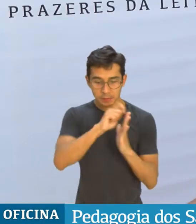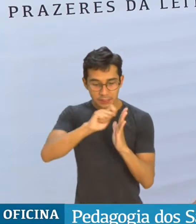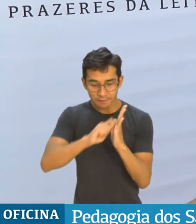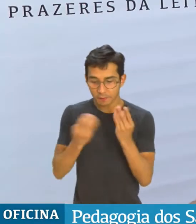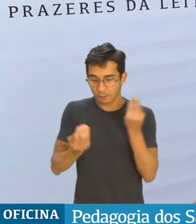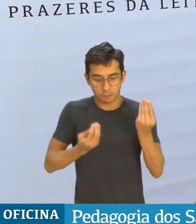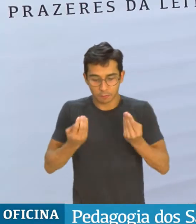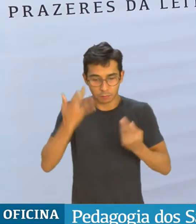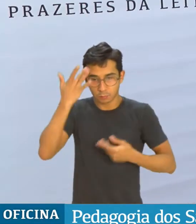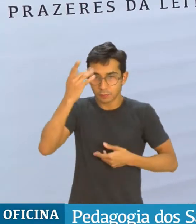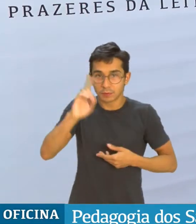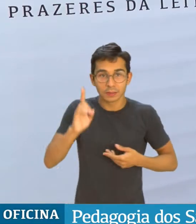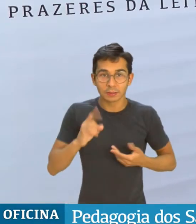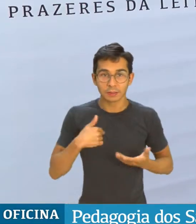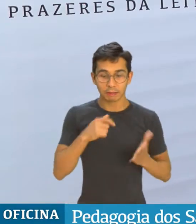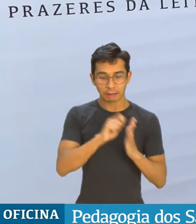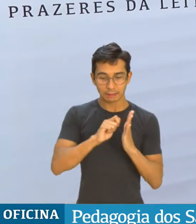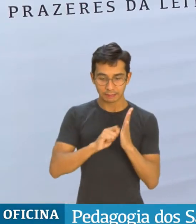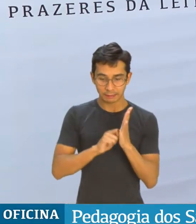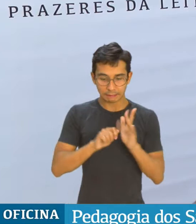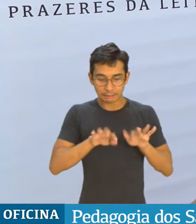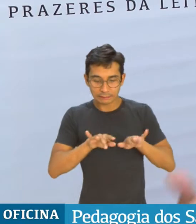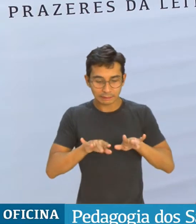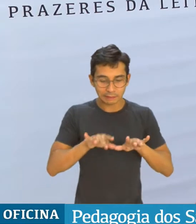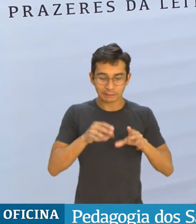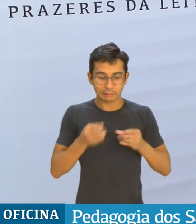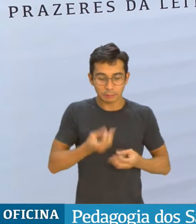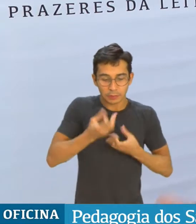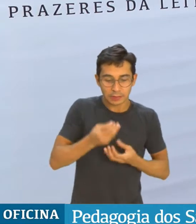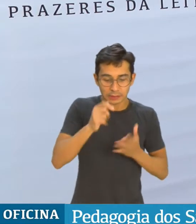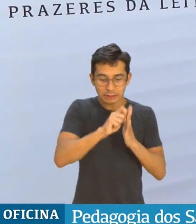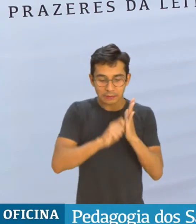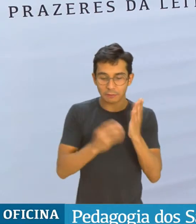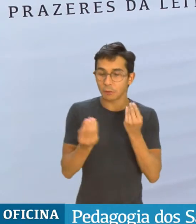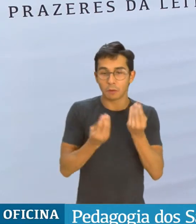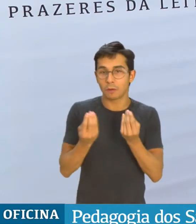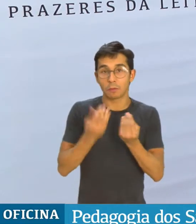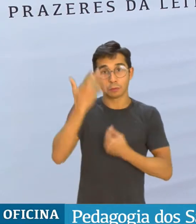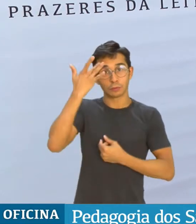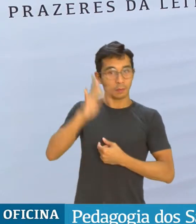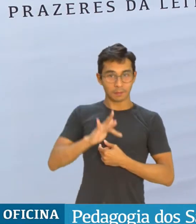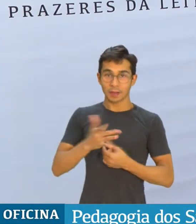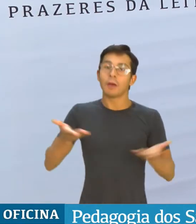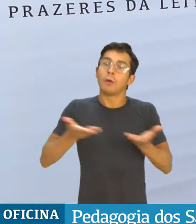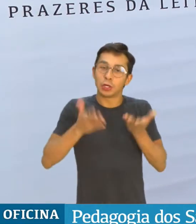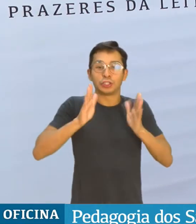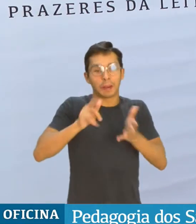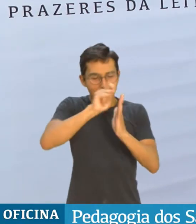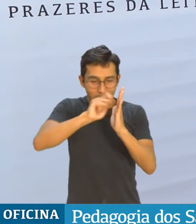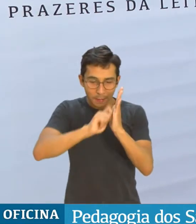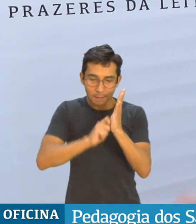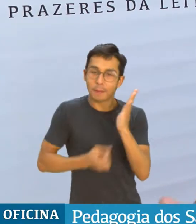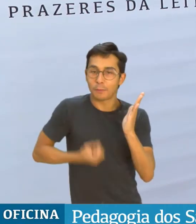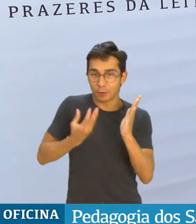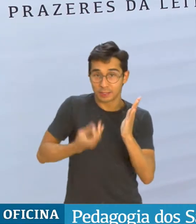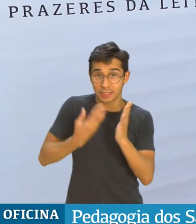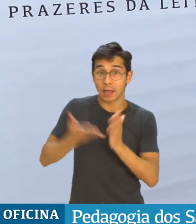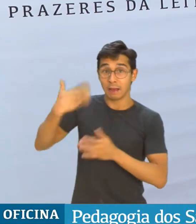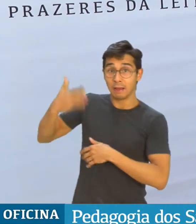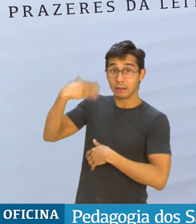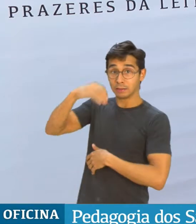escrever, como mesmo fazer para escrever, né? Eu ainda não tinha esse trabalho como escritor que eu tenho hoje naquela época. E aí eu